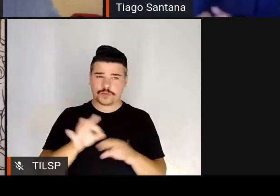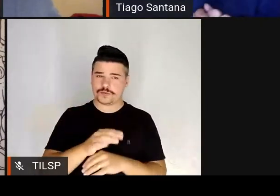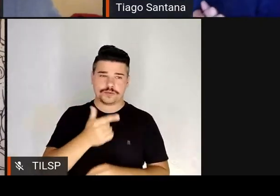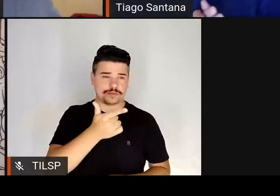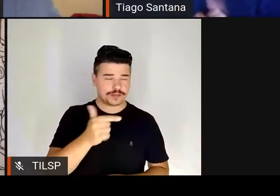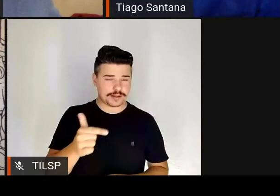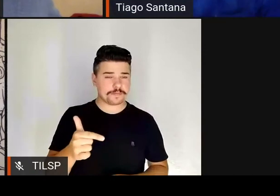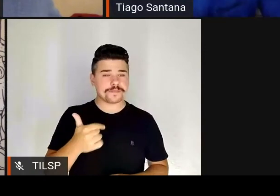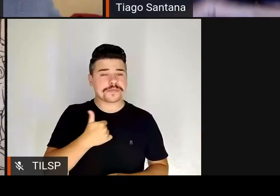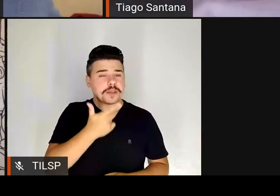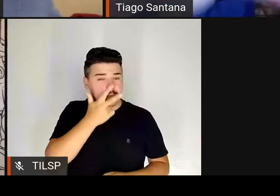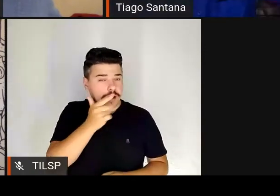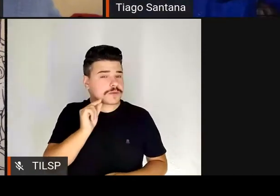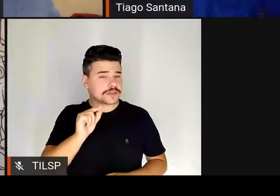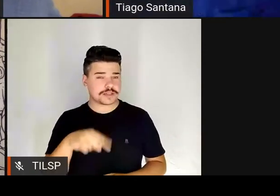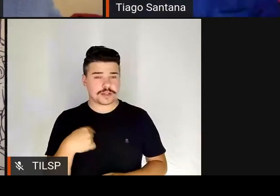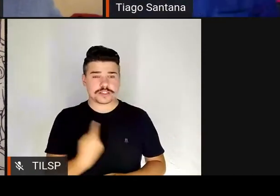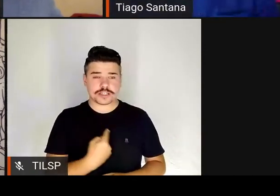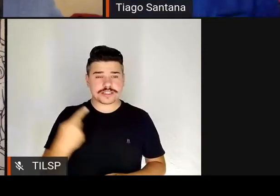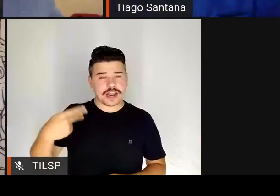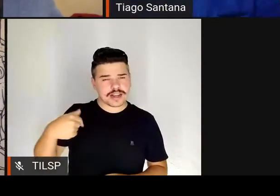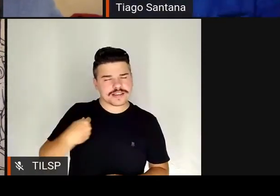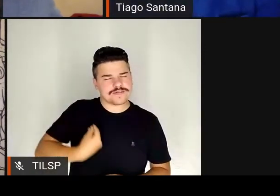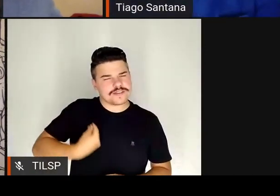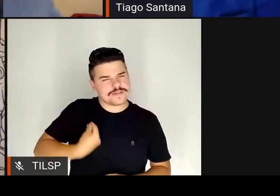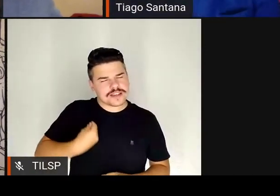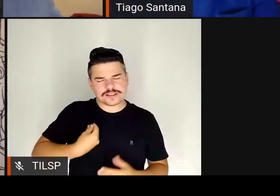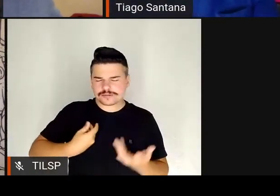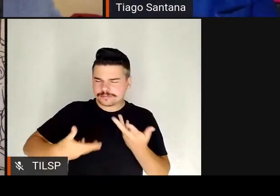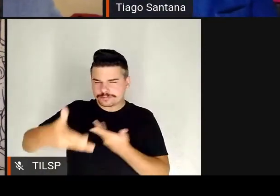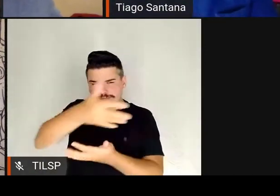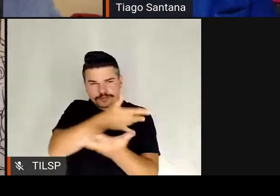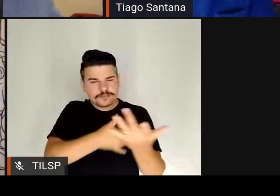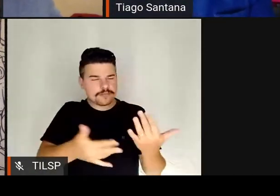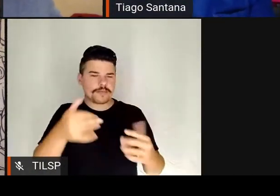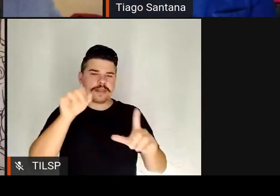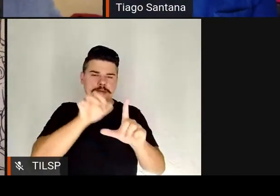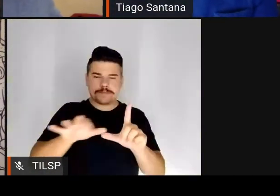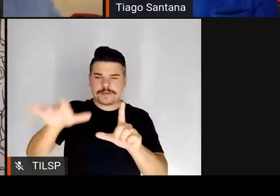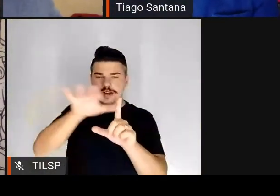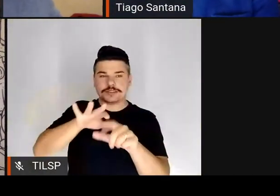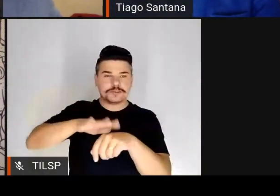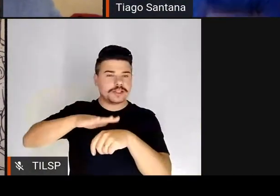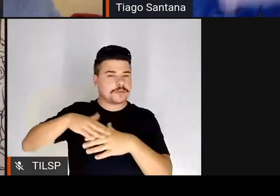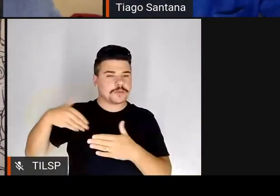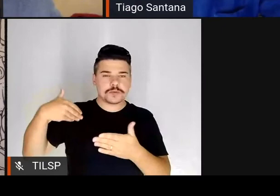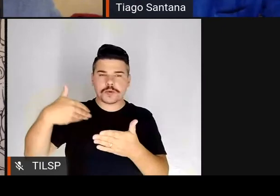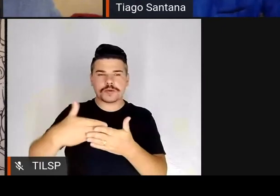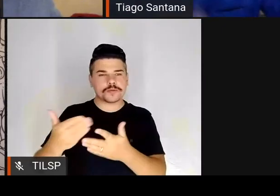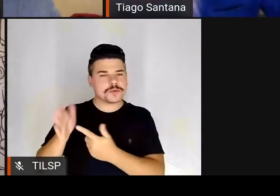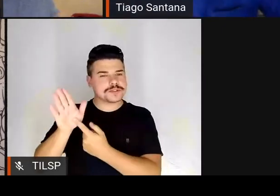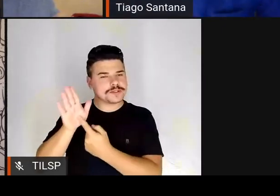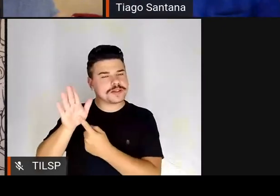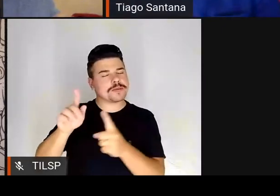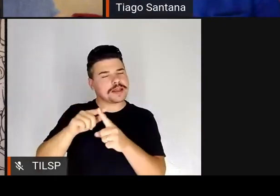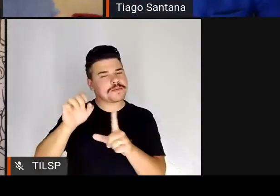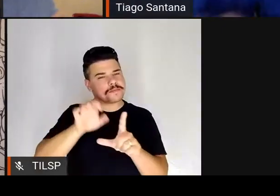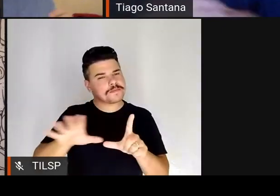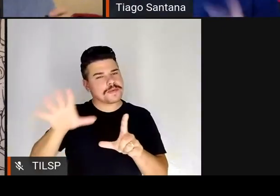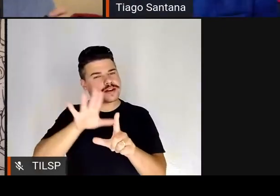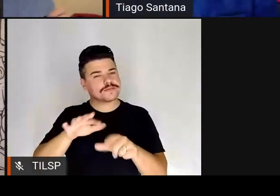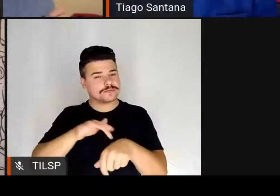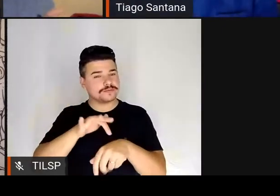eu acho que a gente está vivendo num mundo de turbilhões de imagens sendo produzidas o tempo todo, imagens feitas remotamente, imagens